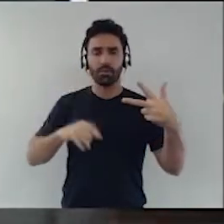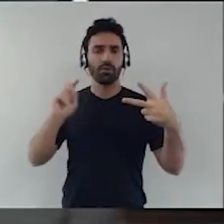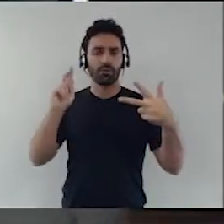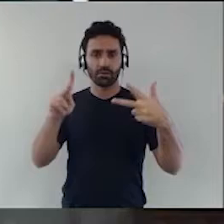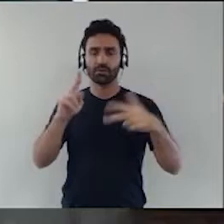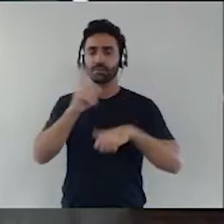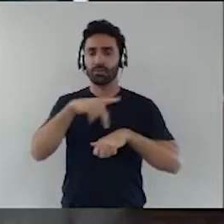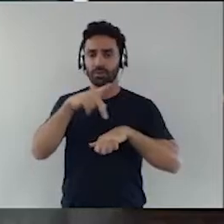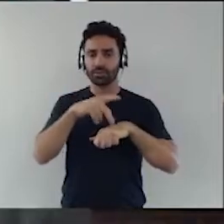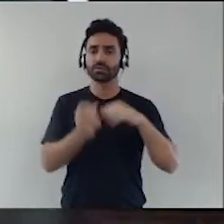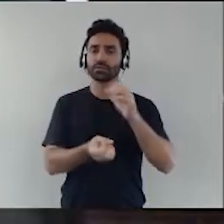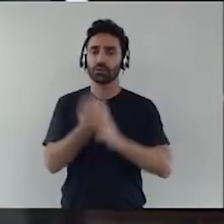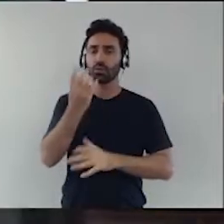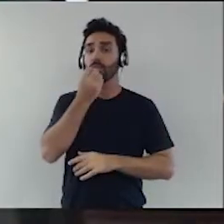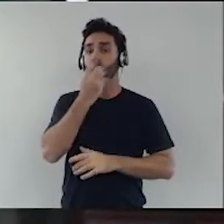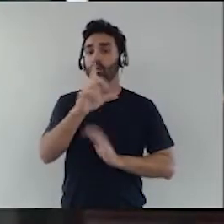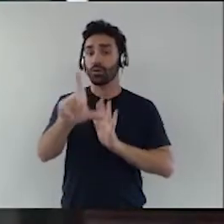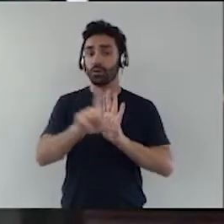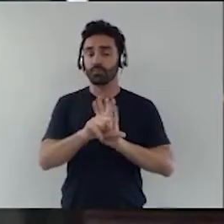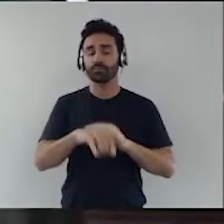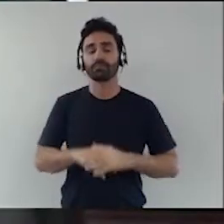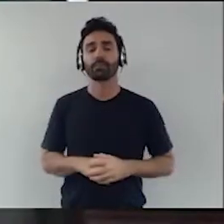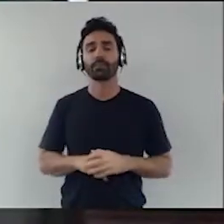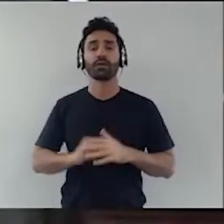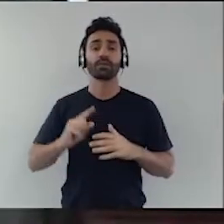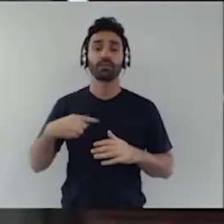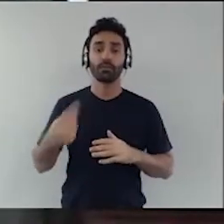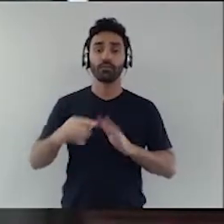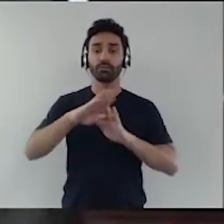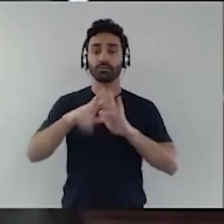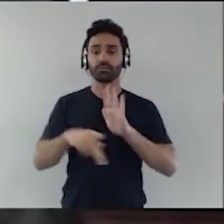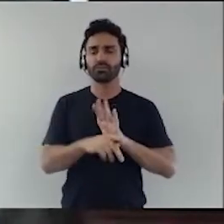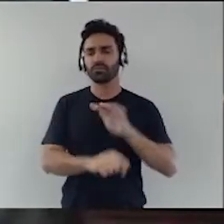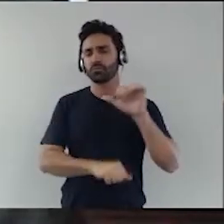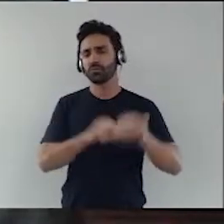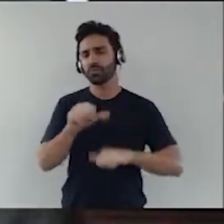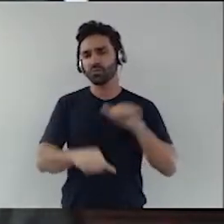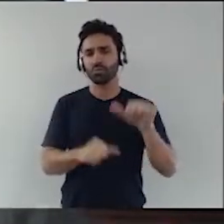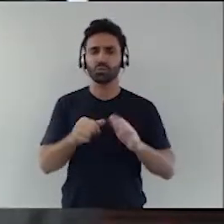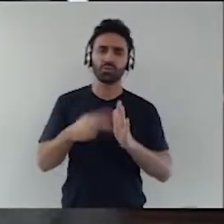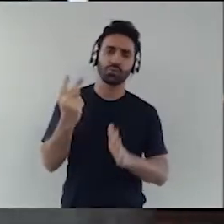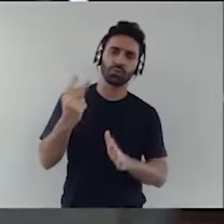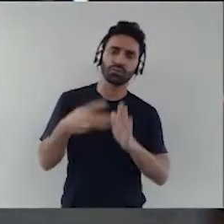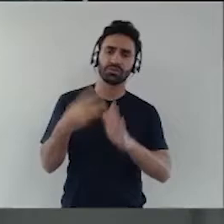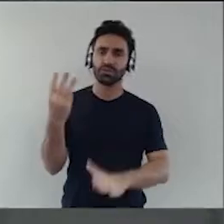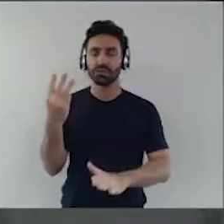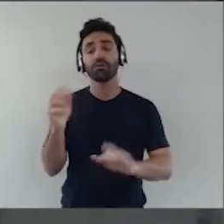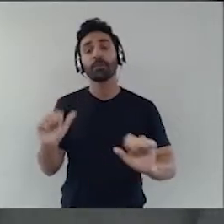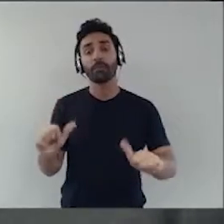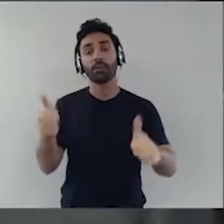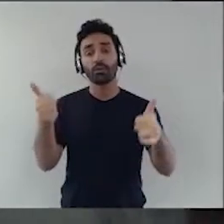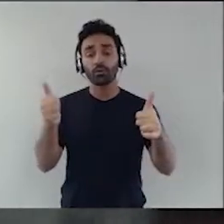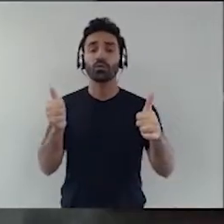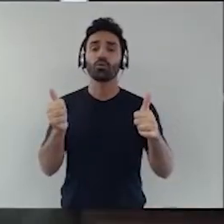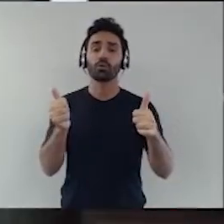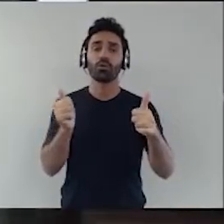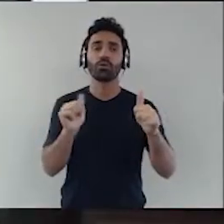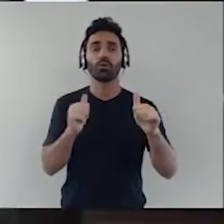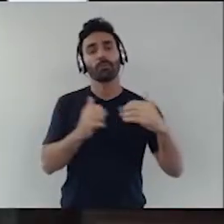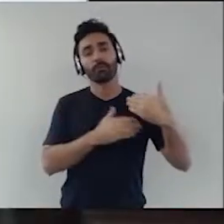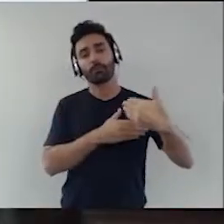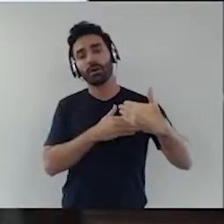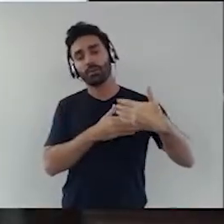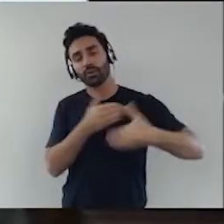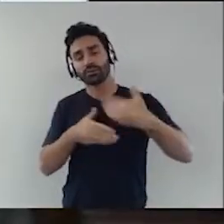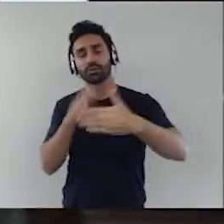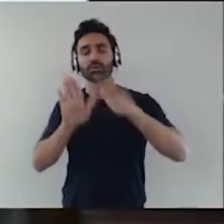uma boa lei. E, em seguida, ela foi mudada por medida provisória 2 ou 3 vezes, melhorou o processo de licitação, de contratação do